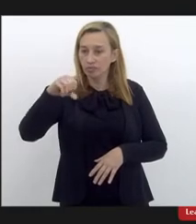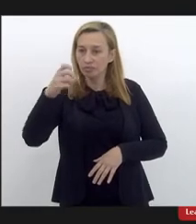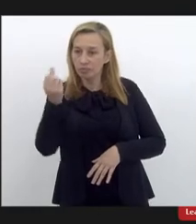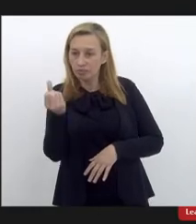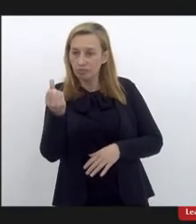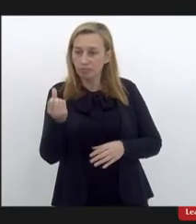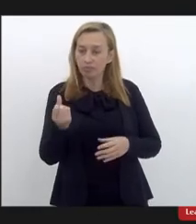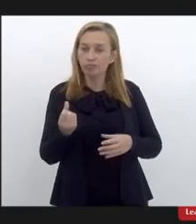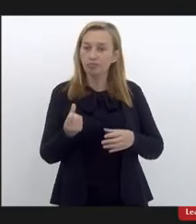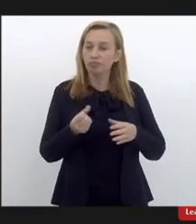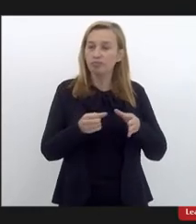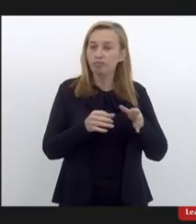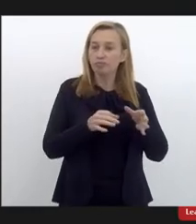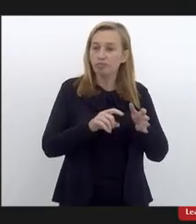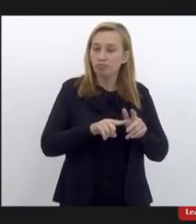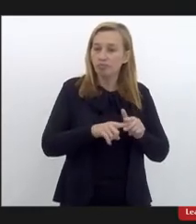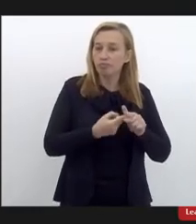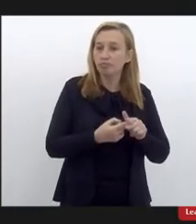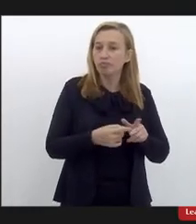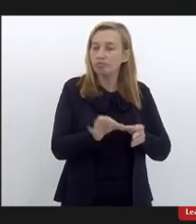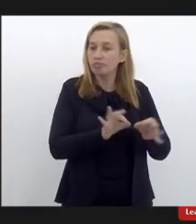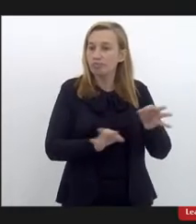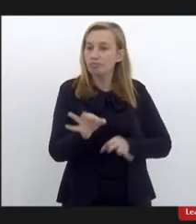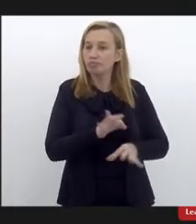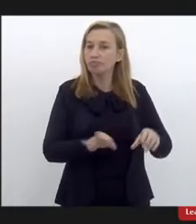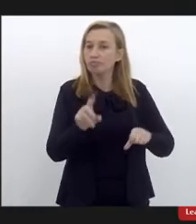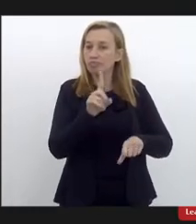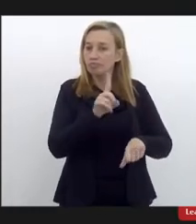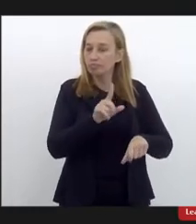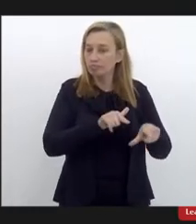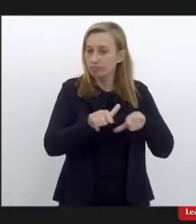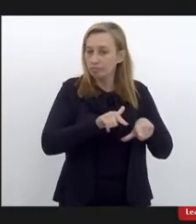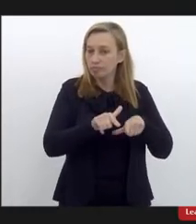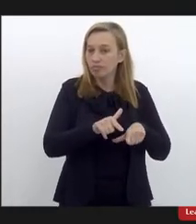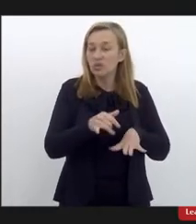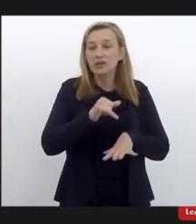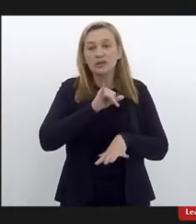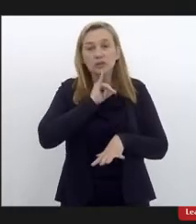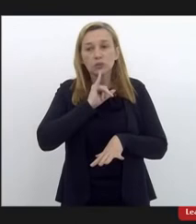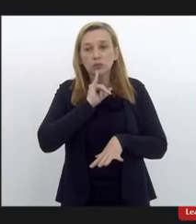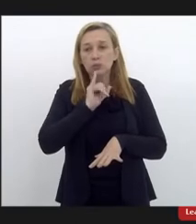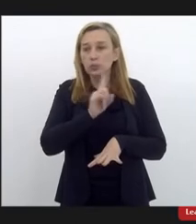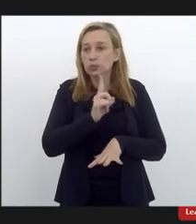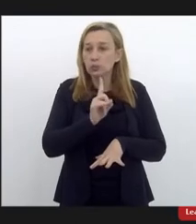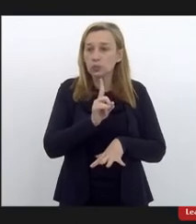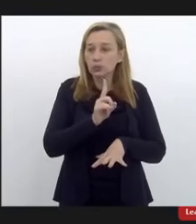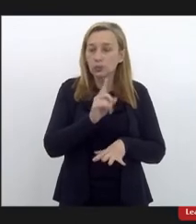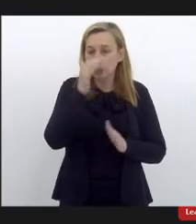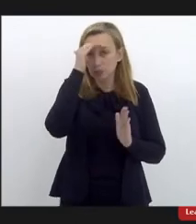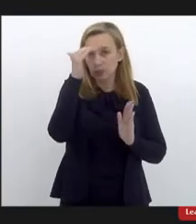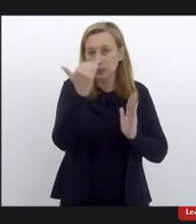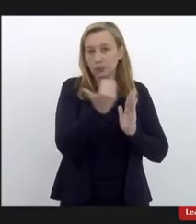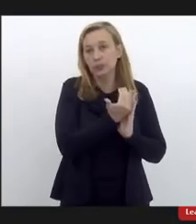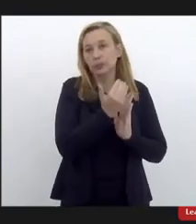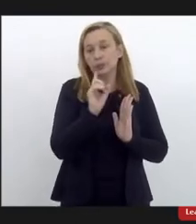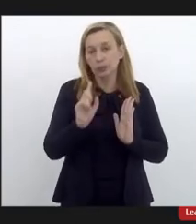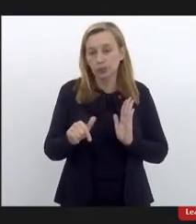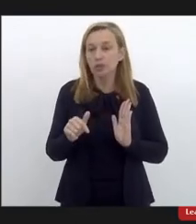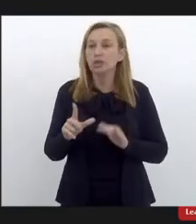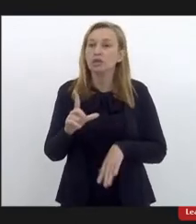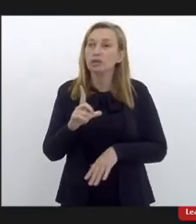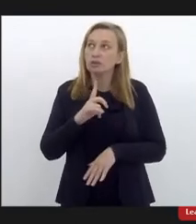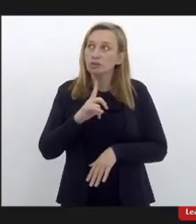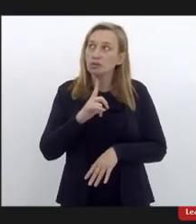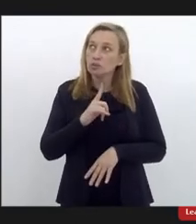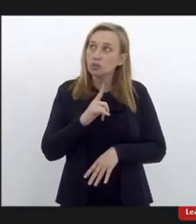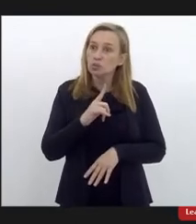dentro do nosso plano de carreira. E, infelizmente, isso ainda não foi cumprido, né? A gente tem